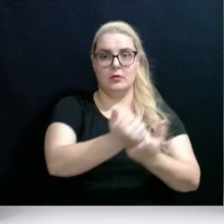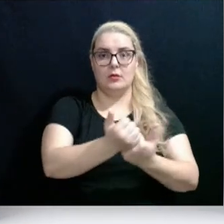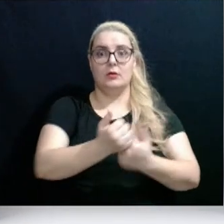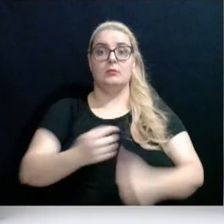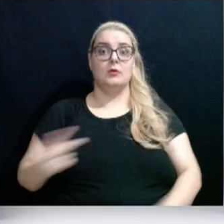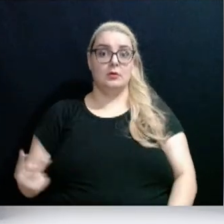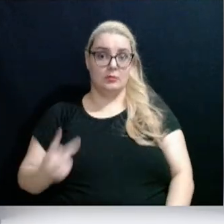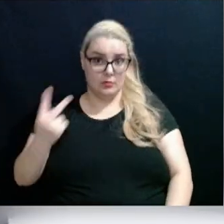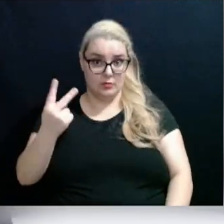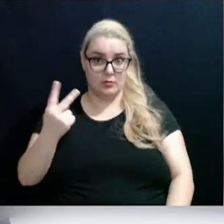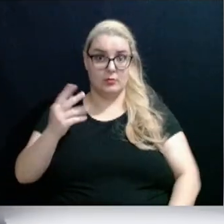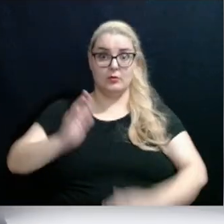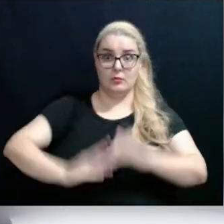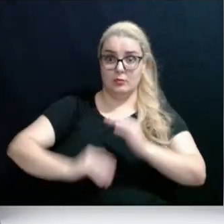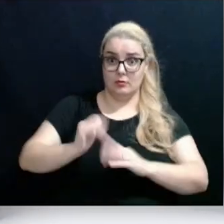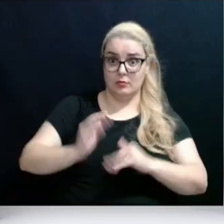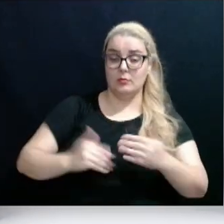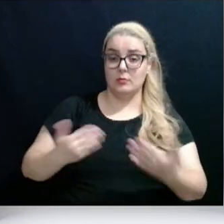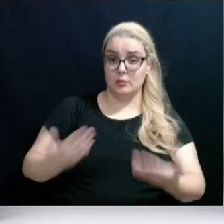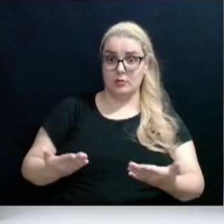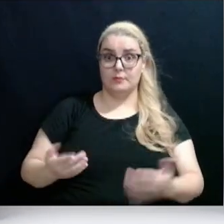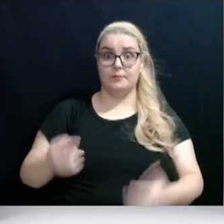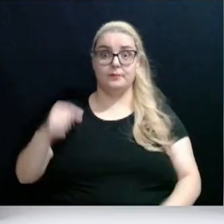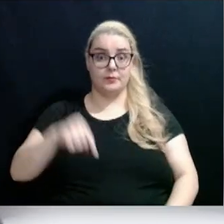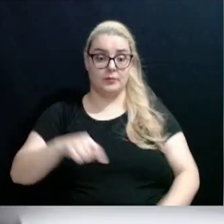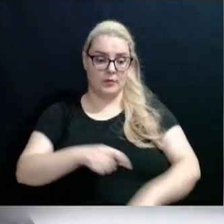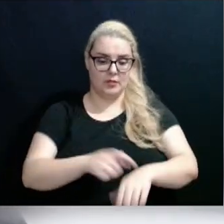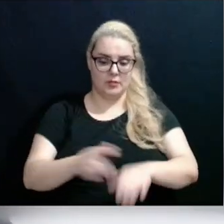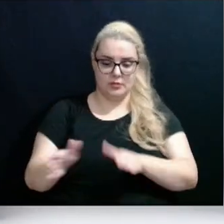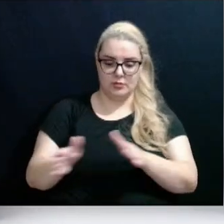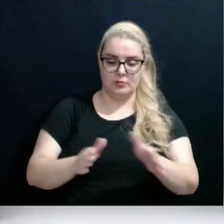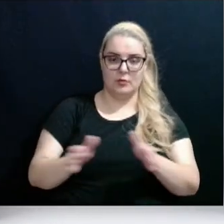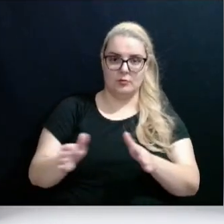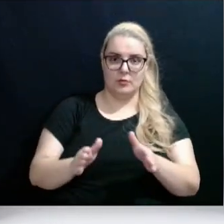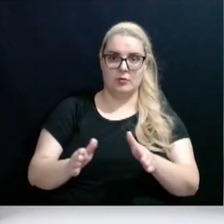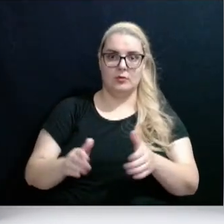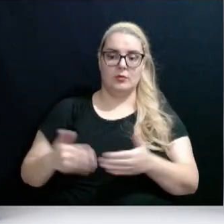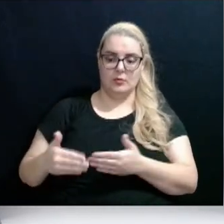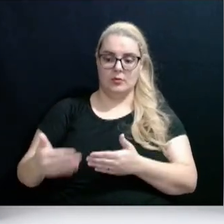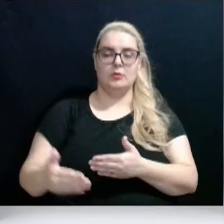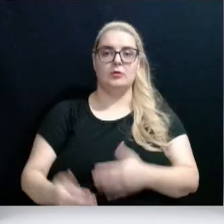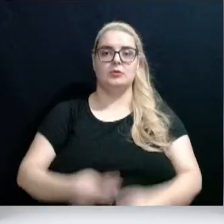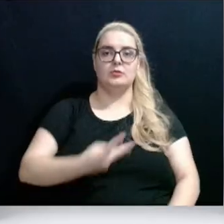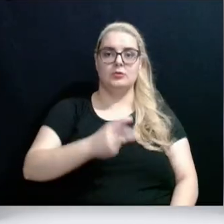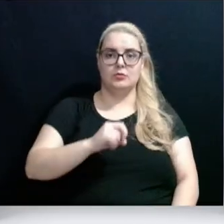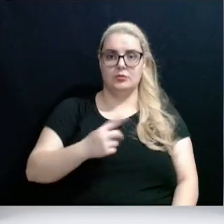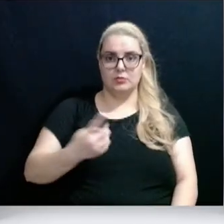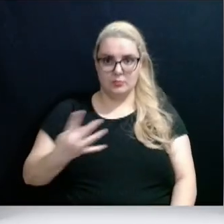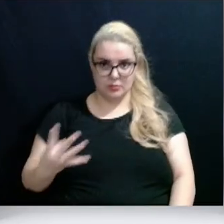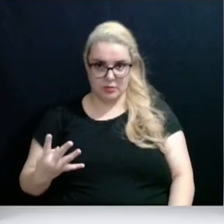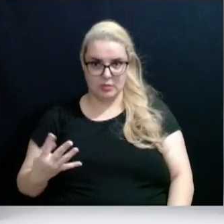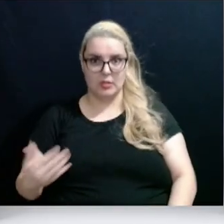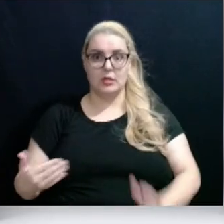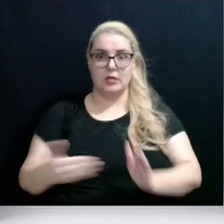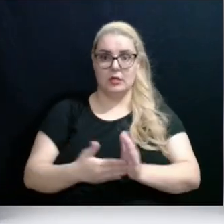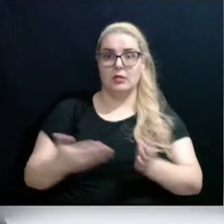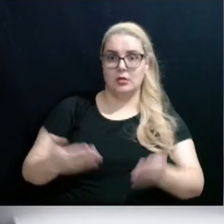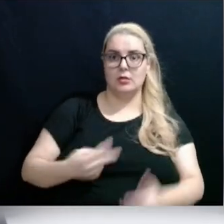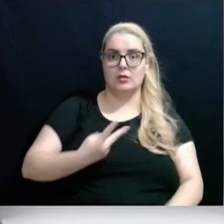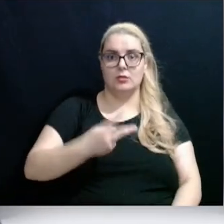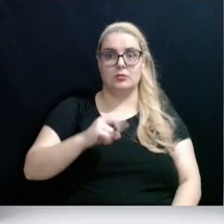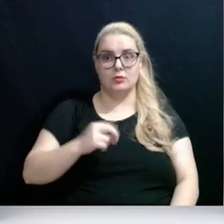o profissional. Nesse período que se passou de 2014 até agora